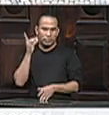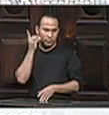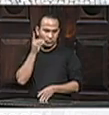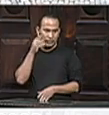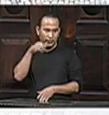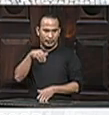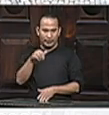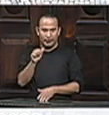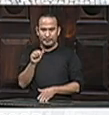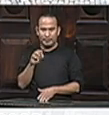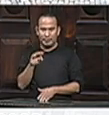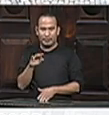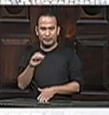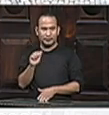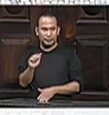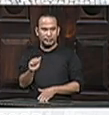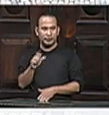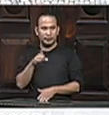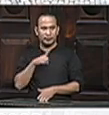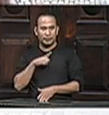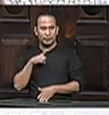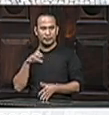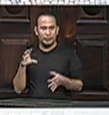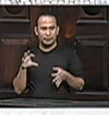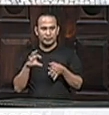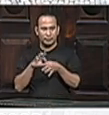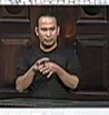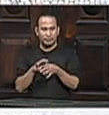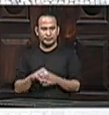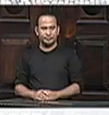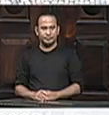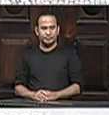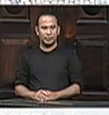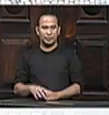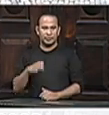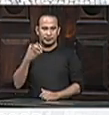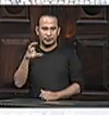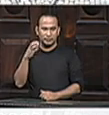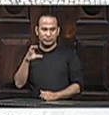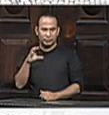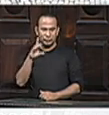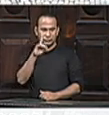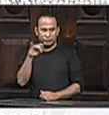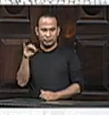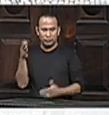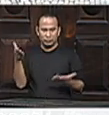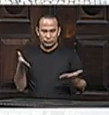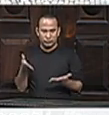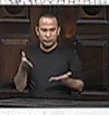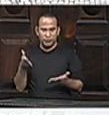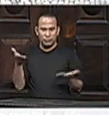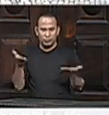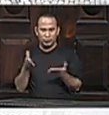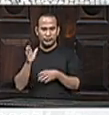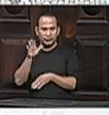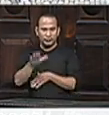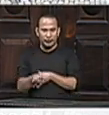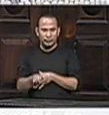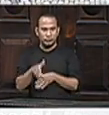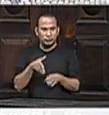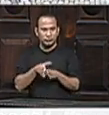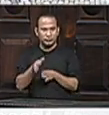Niterói, com o qual nós mantemos diálogo há muitos anos, desde a época que eu era vereador naquele município. E,